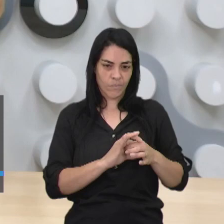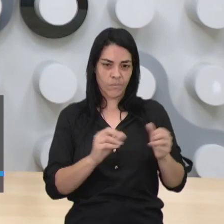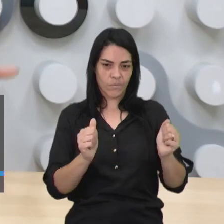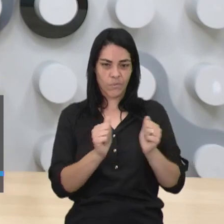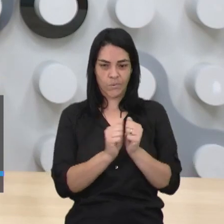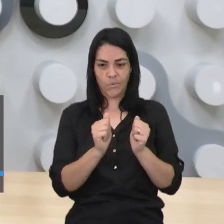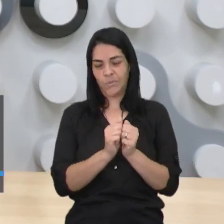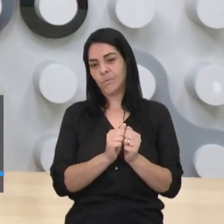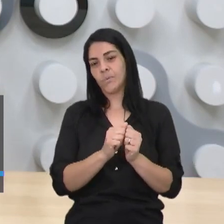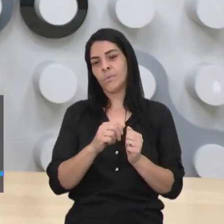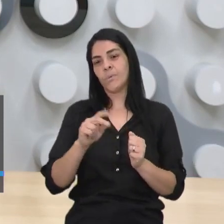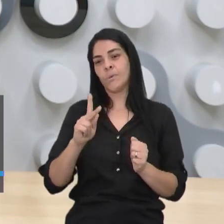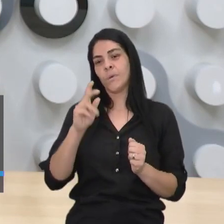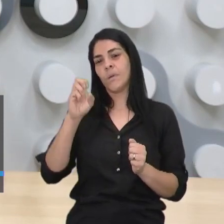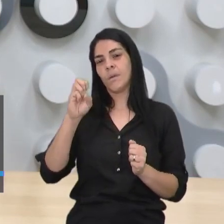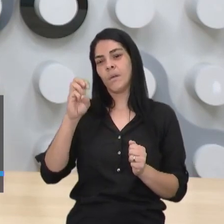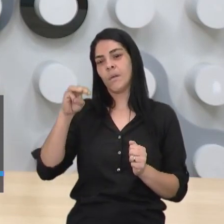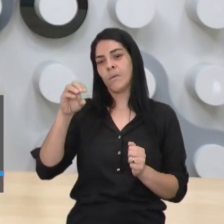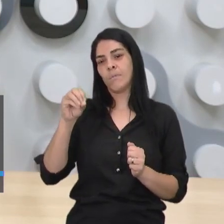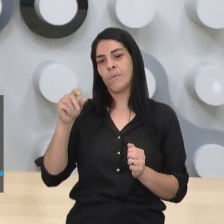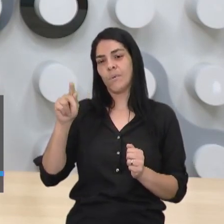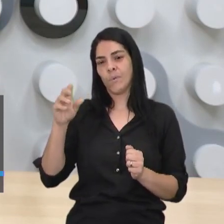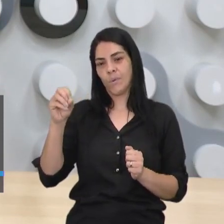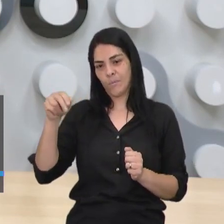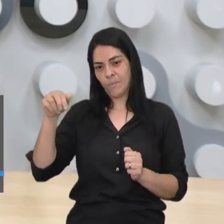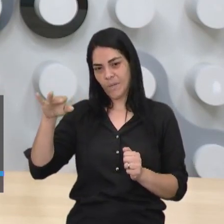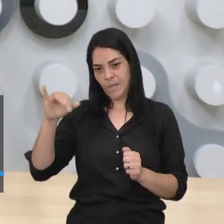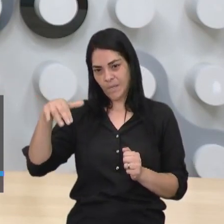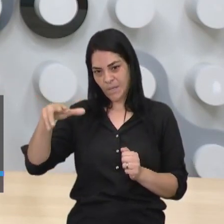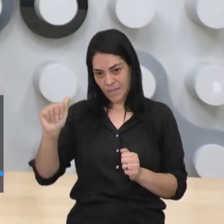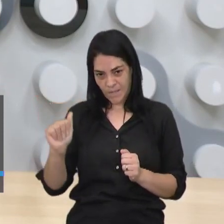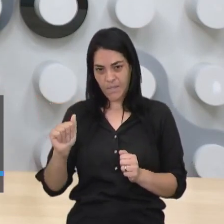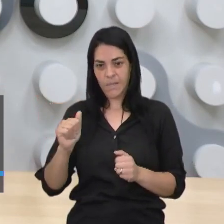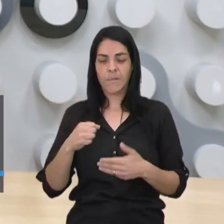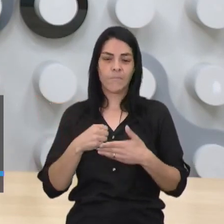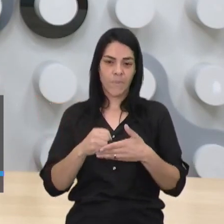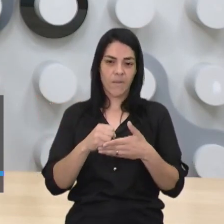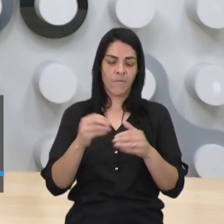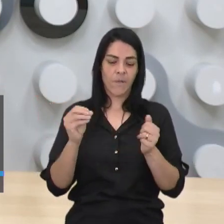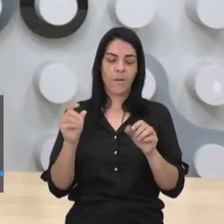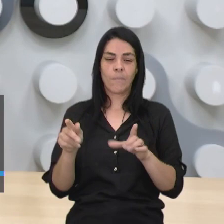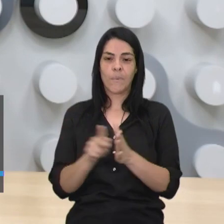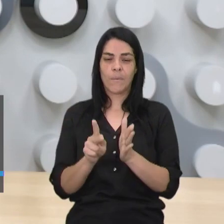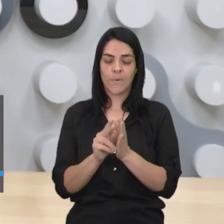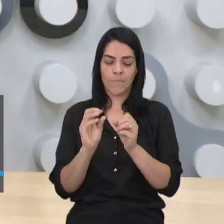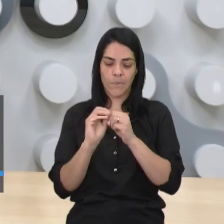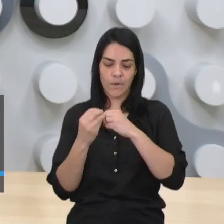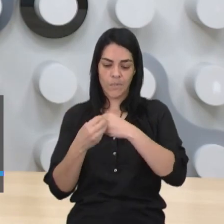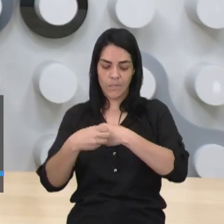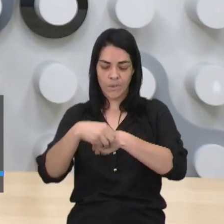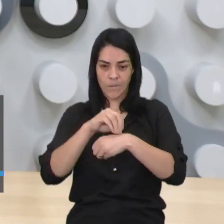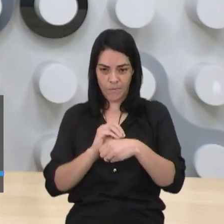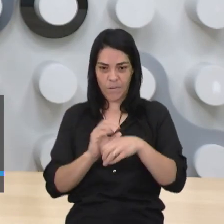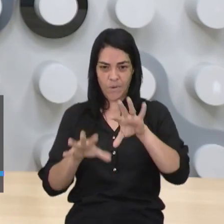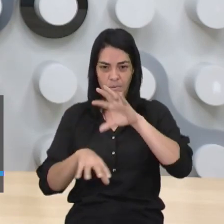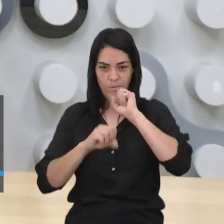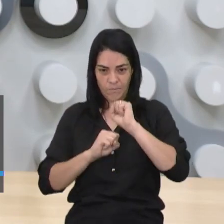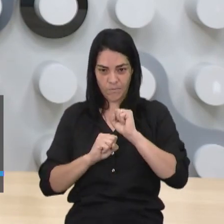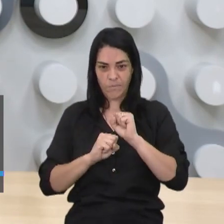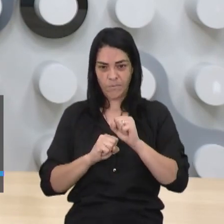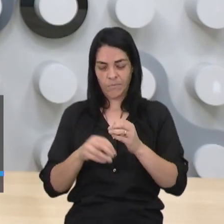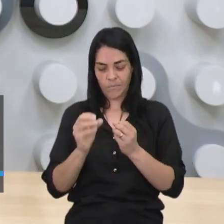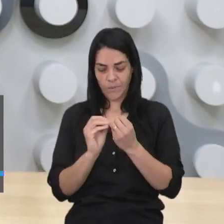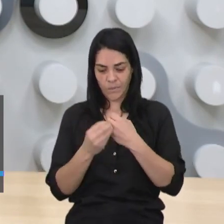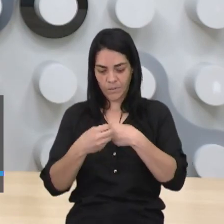é quem vai levar esse oxigênio para a célula para fazer o metabolismo, fazer a respiração celular, nesse caso.